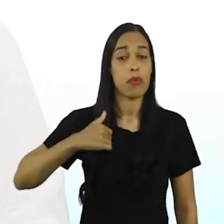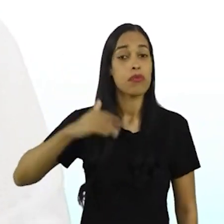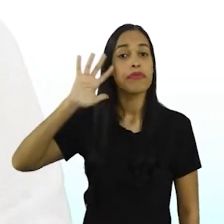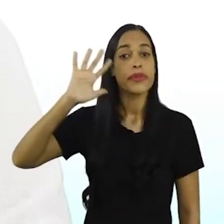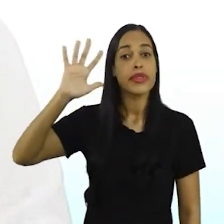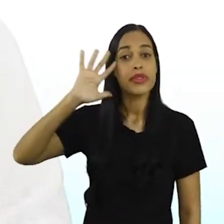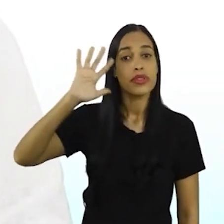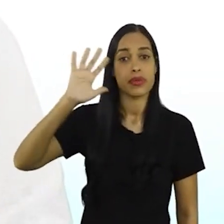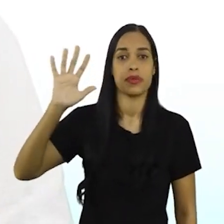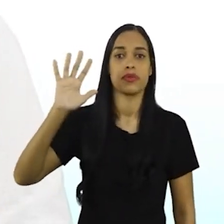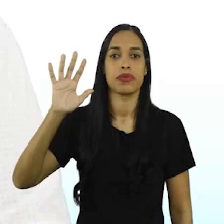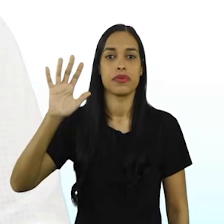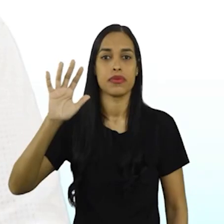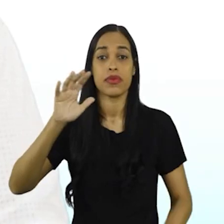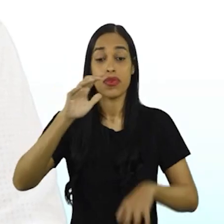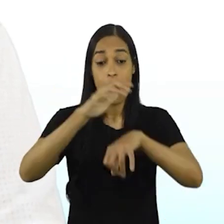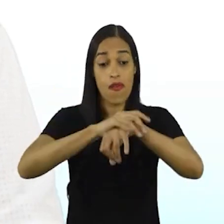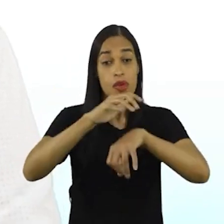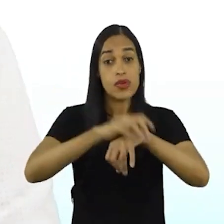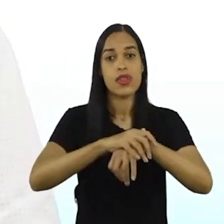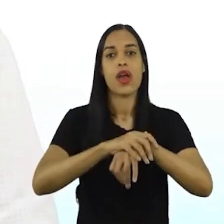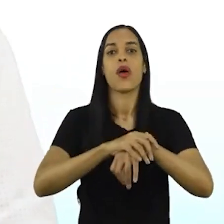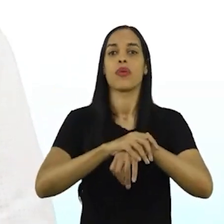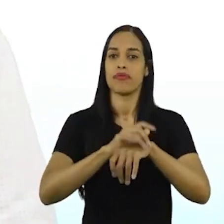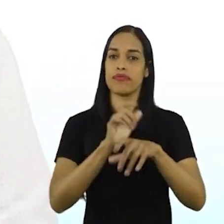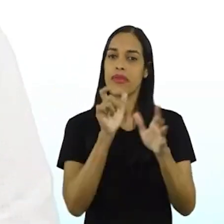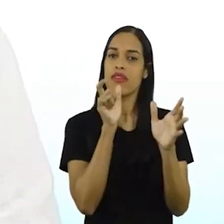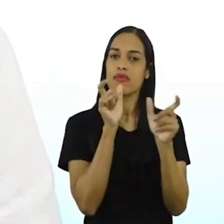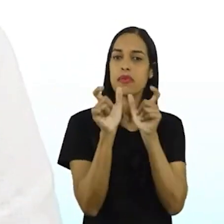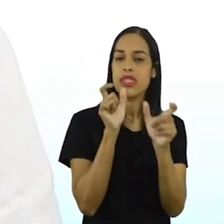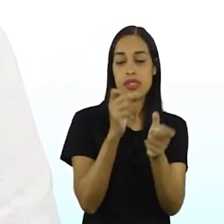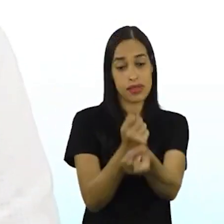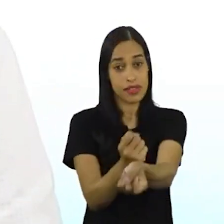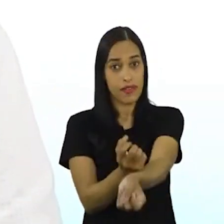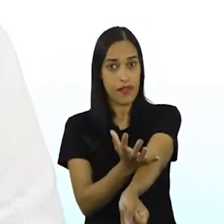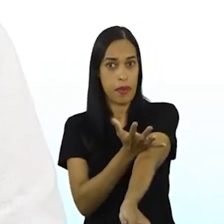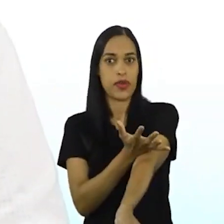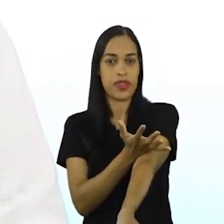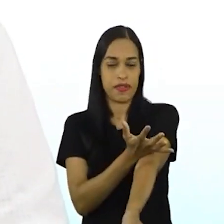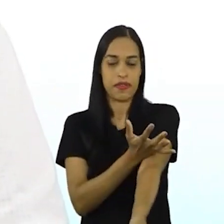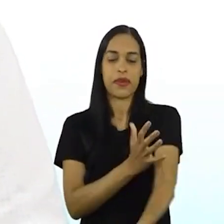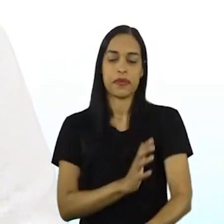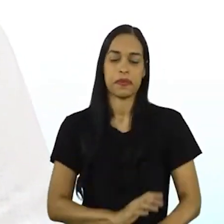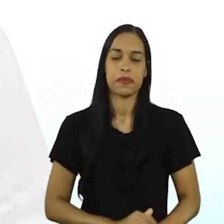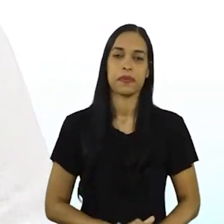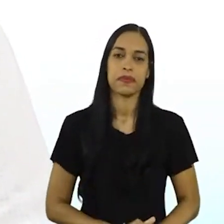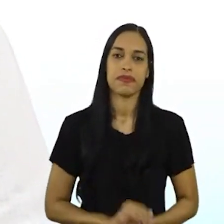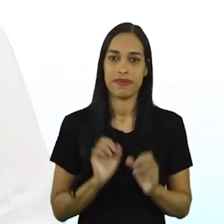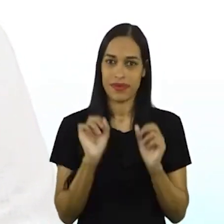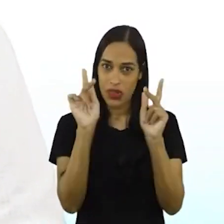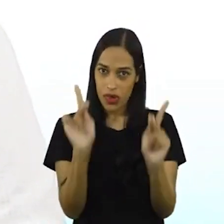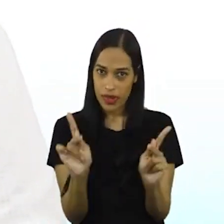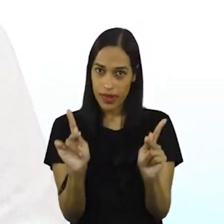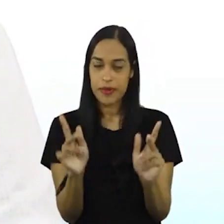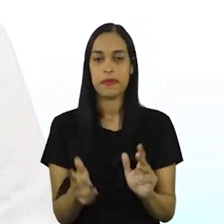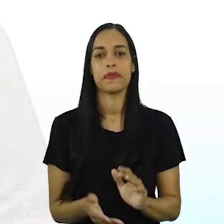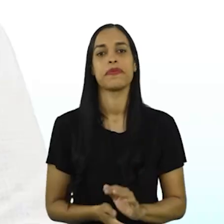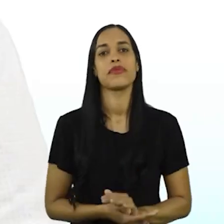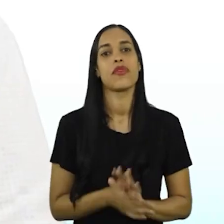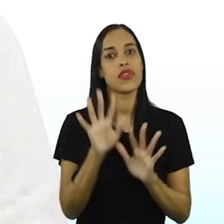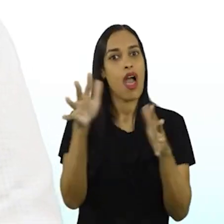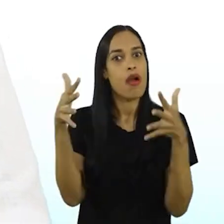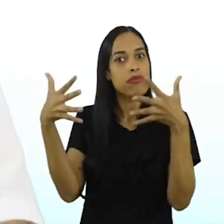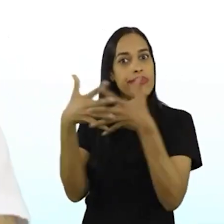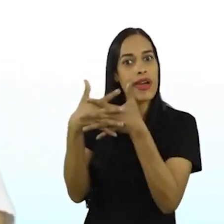acho. Então, a função aí é expressiva ou emotiva. Ok? Então,